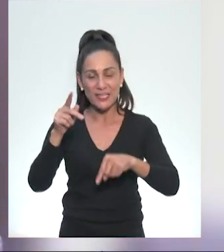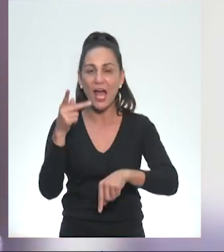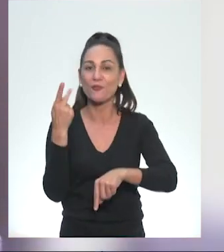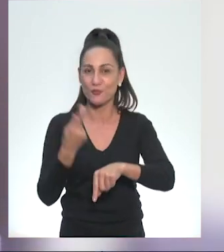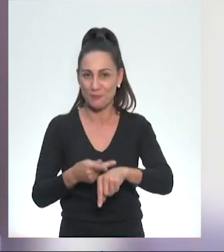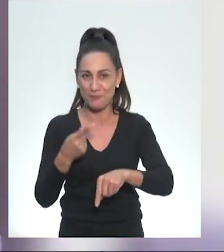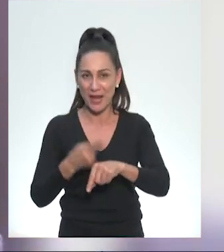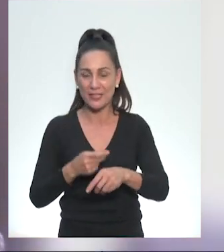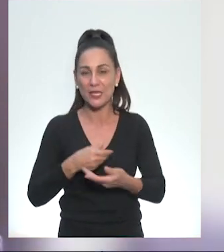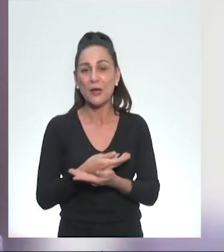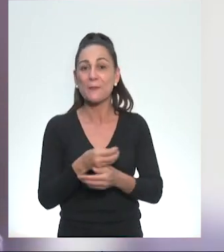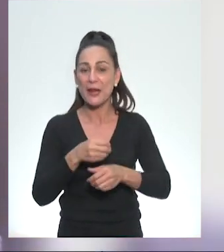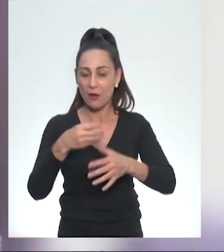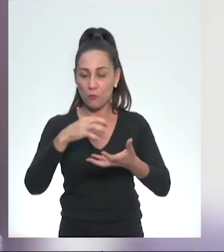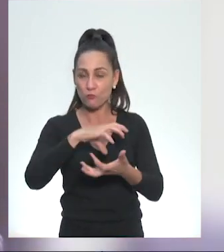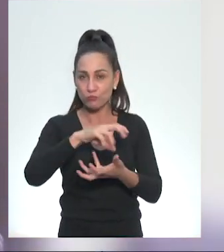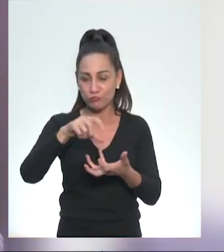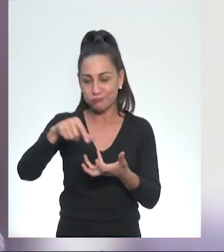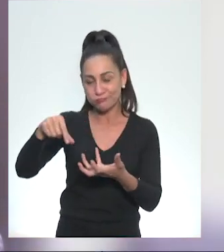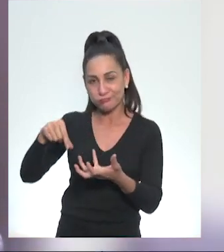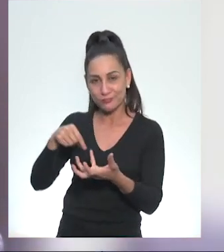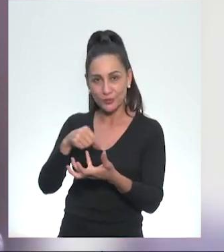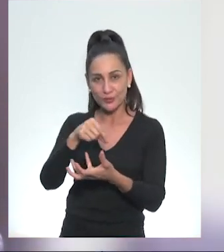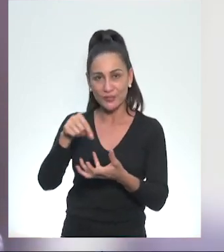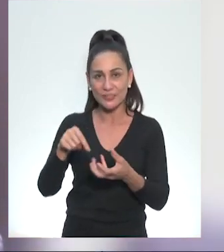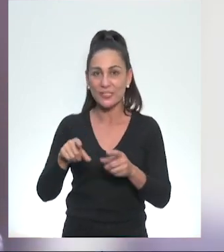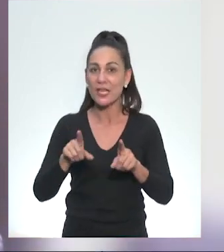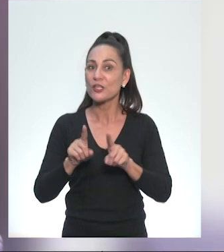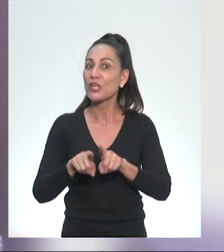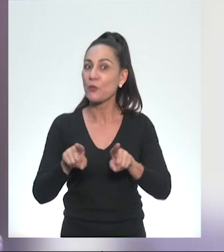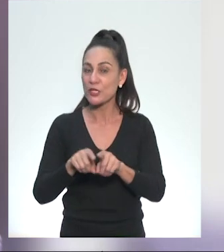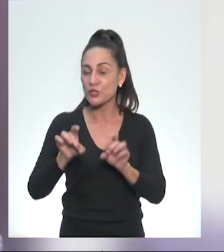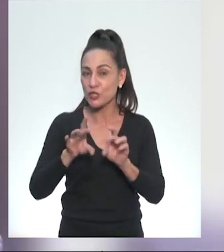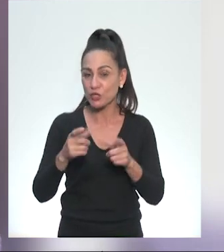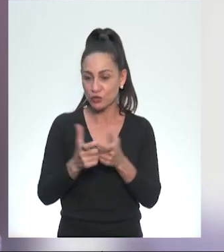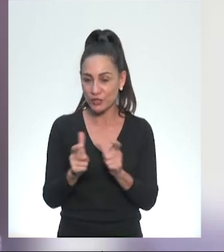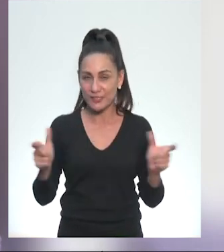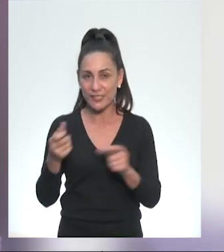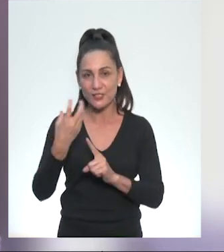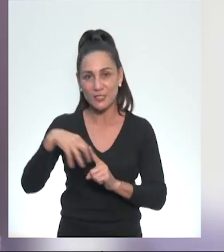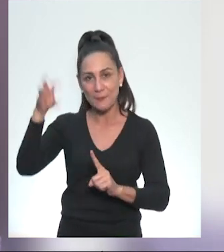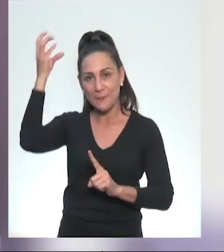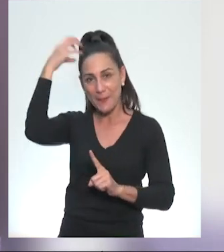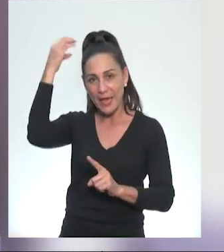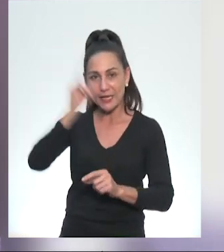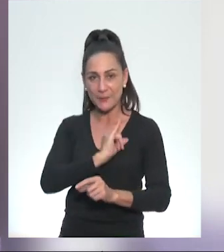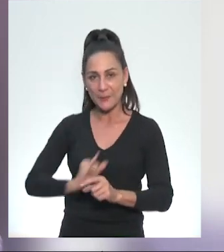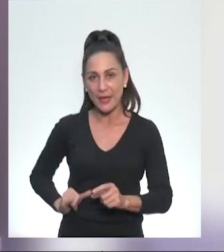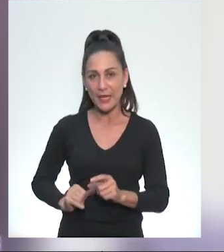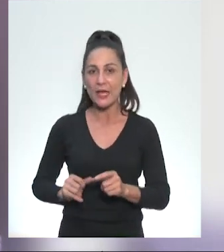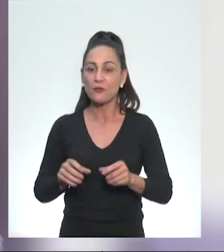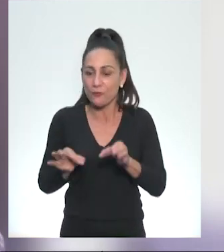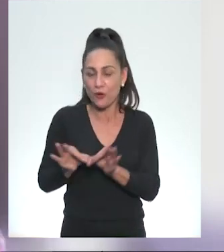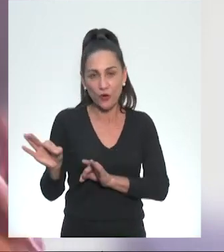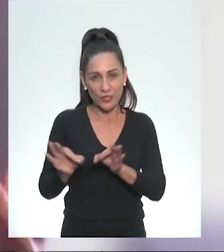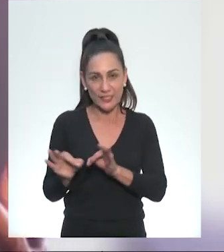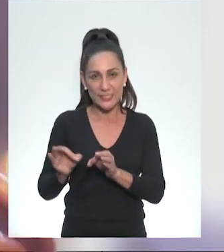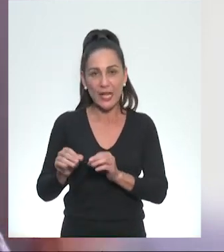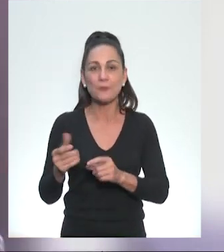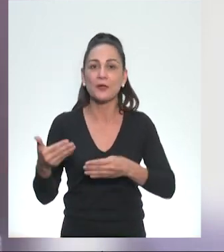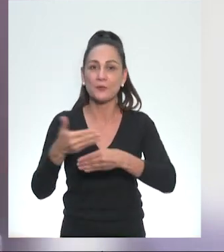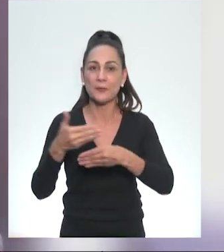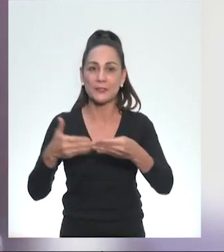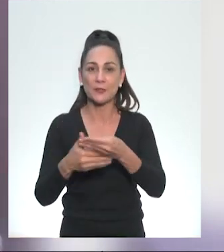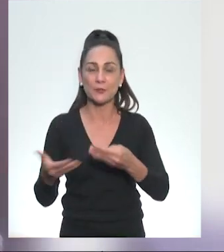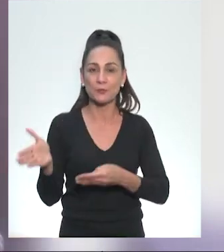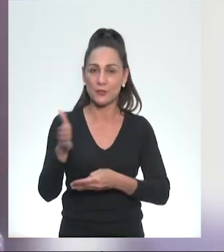restante do continente. Mas, enfim, nem só de grandes reinos e impérios do continente africano foi formado, né? Então, a gente pode passar para o